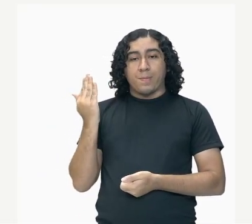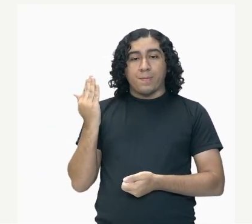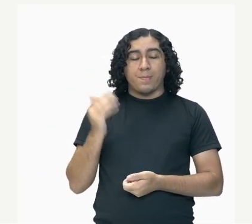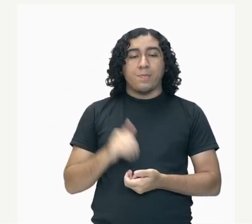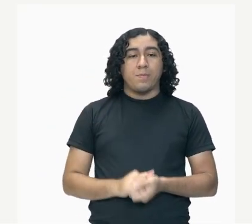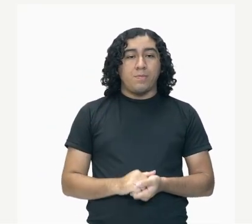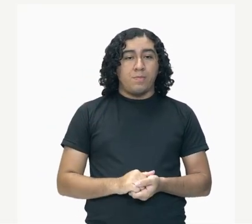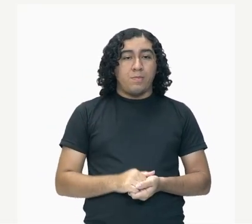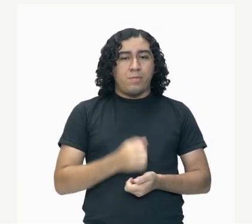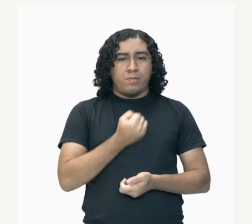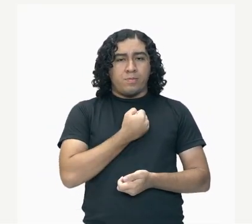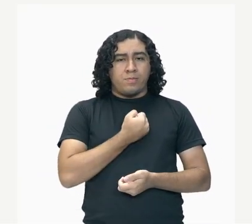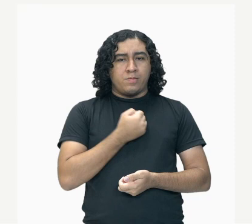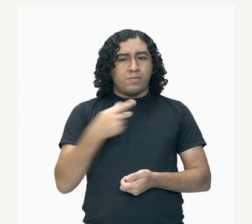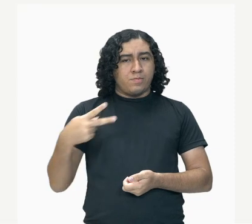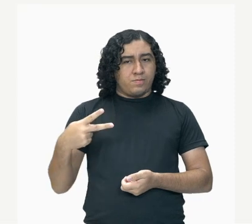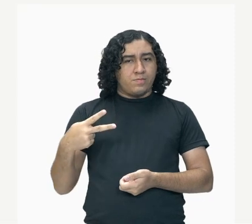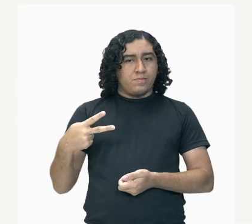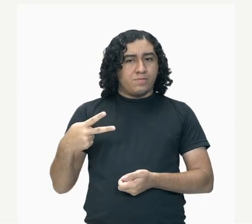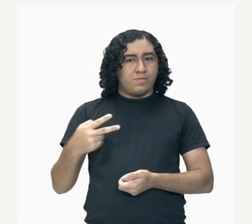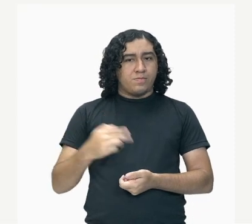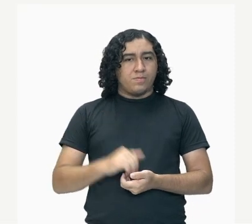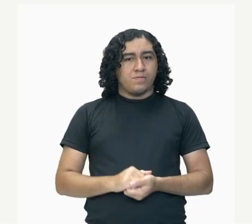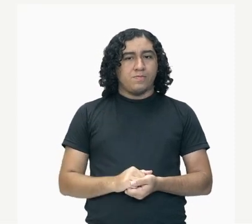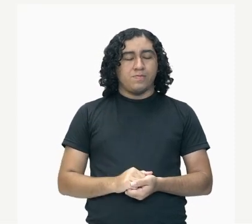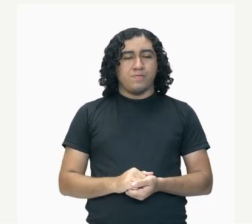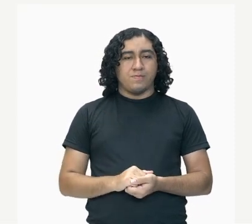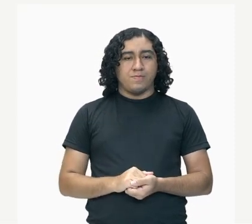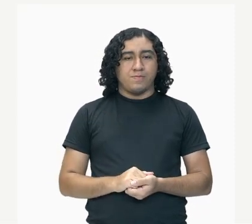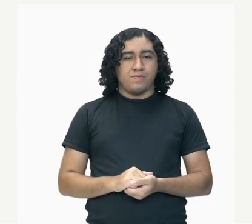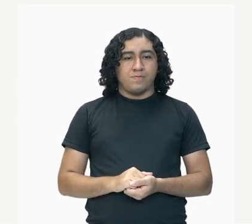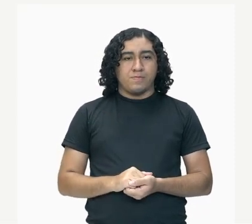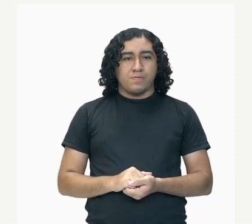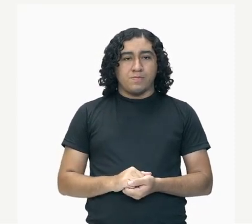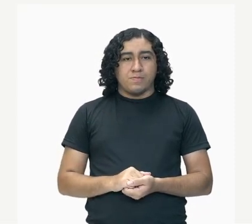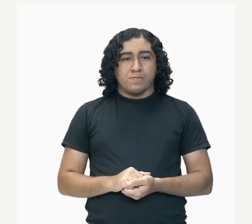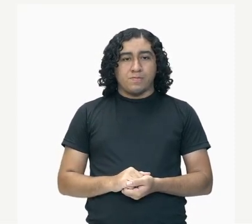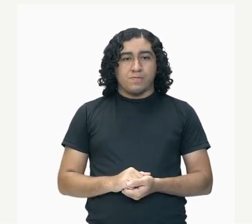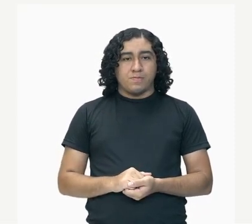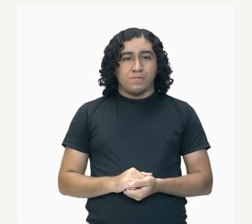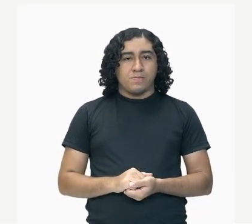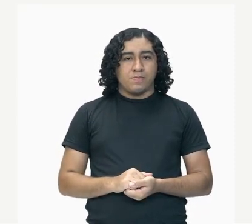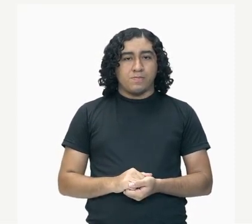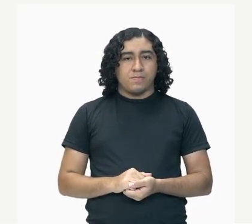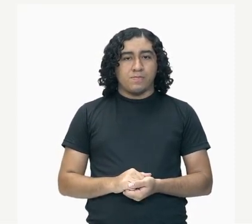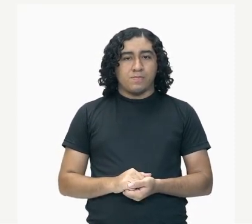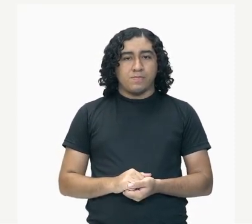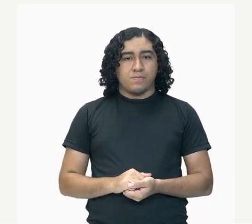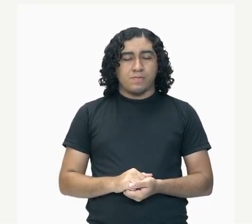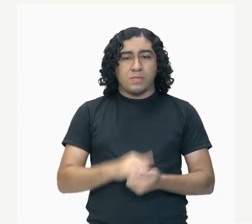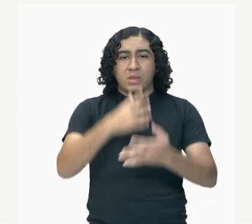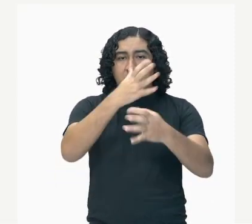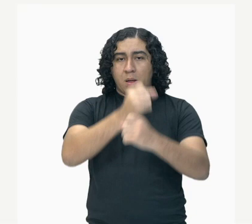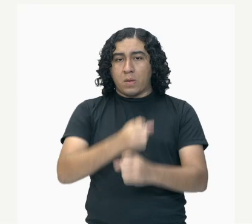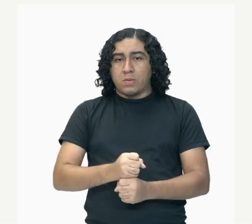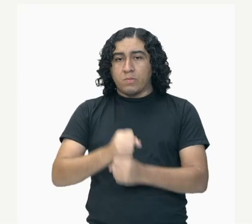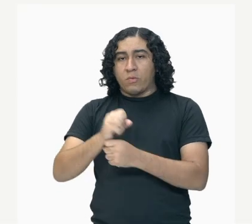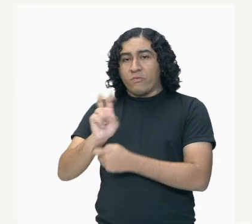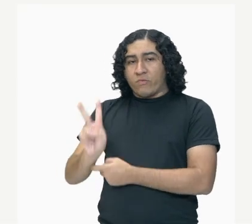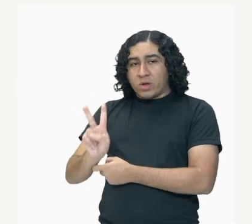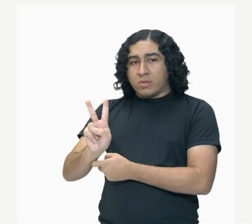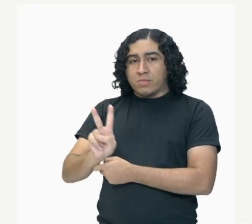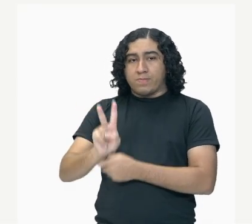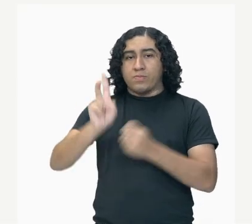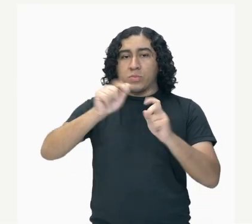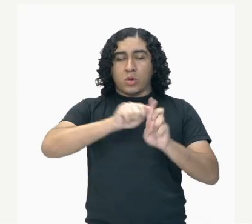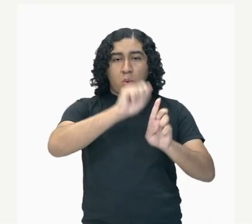número dois que diz o seguinte olha calcule a velocidade de propagação de